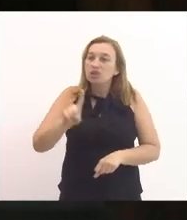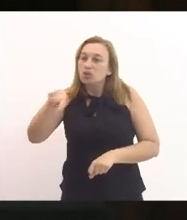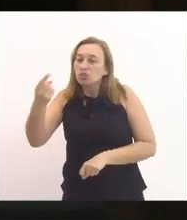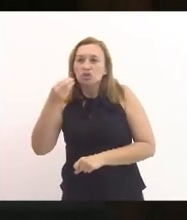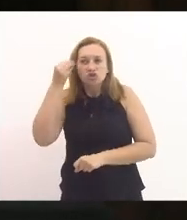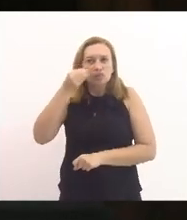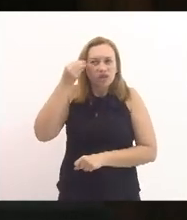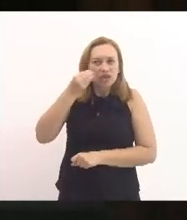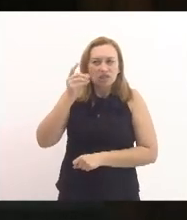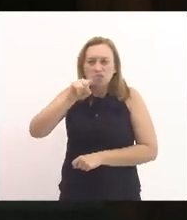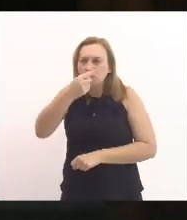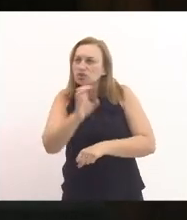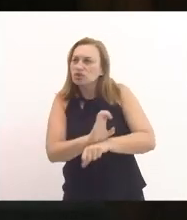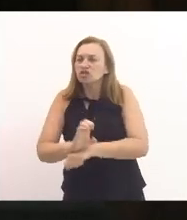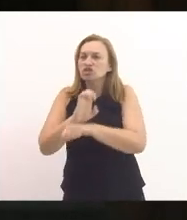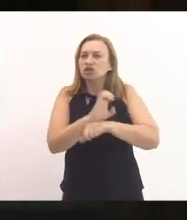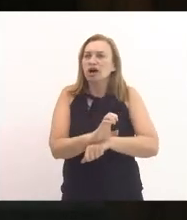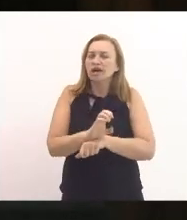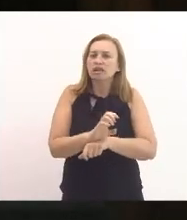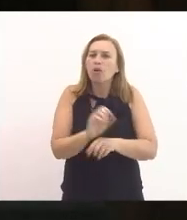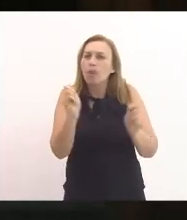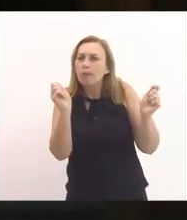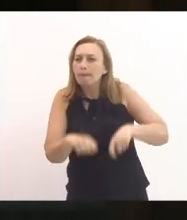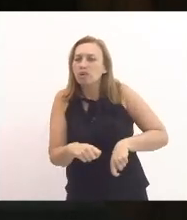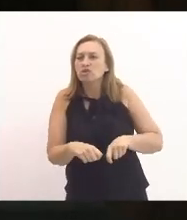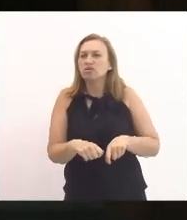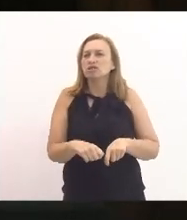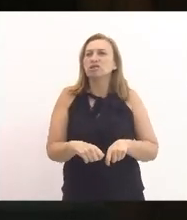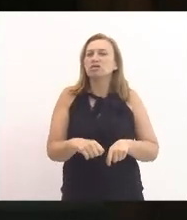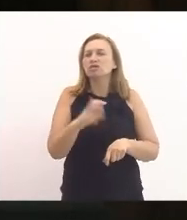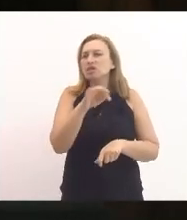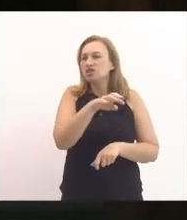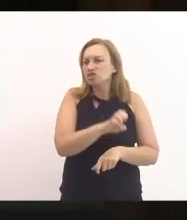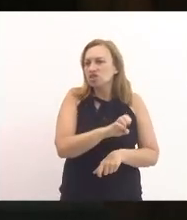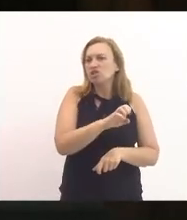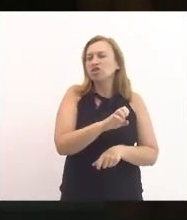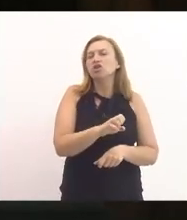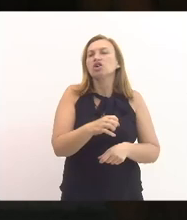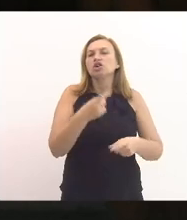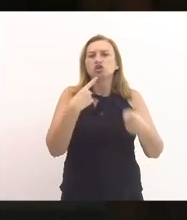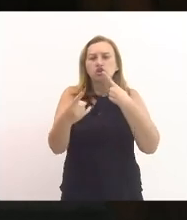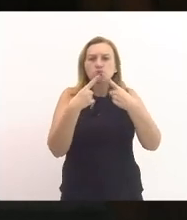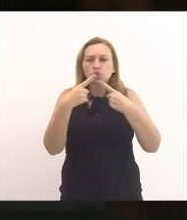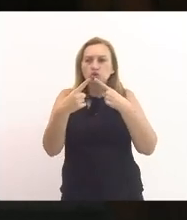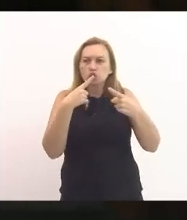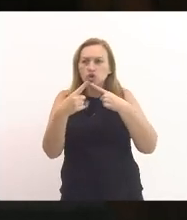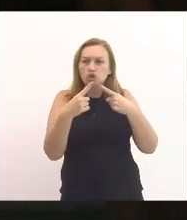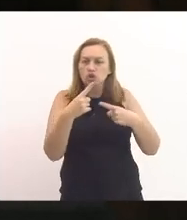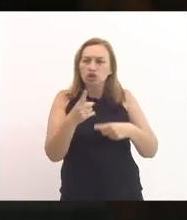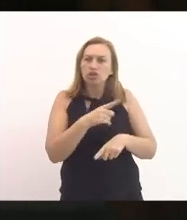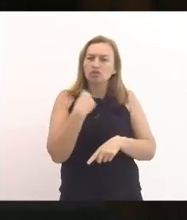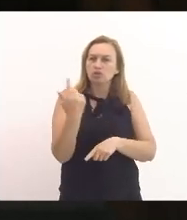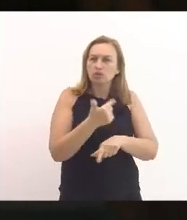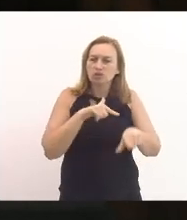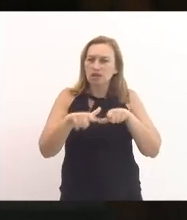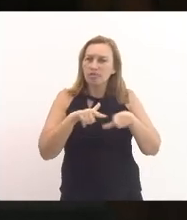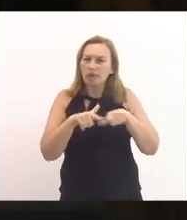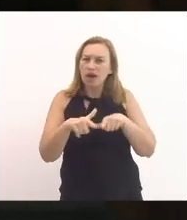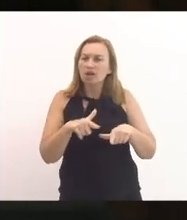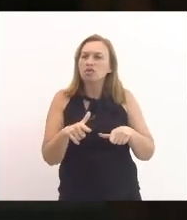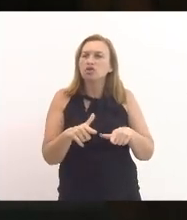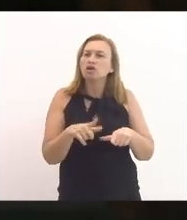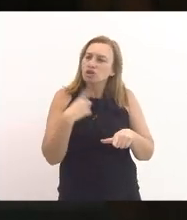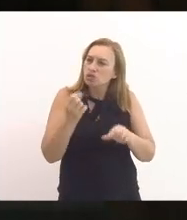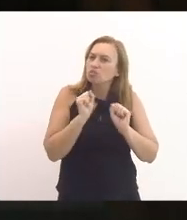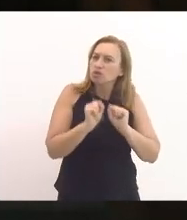outros estados né uma uma possibilidade dos agentes discutiram os rumos da nossa instituição de forma